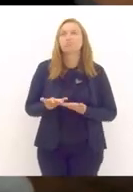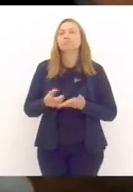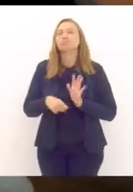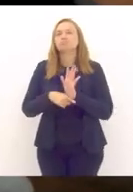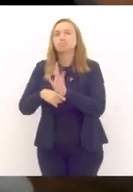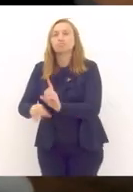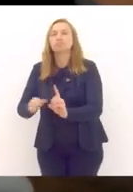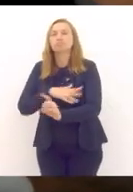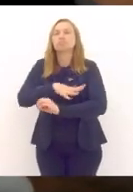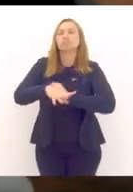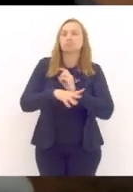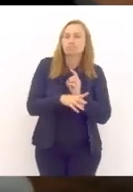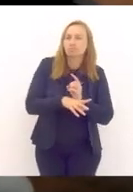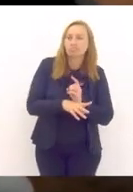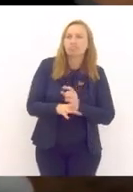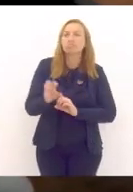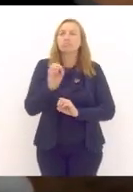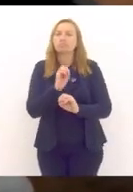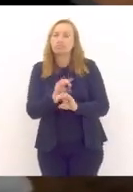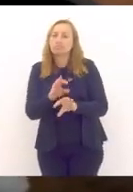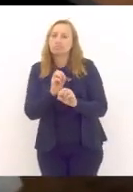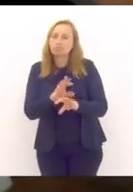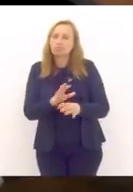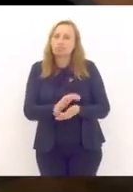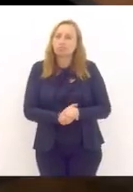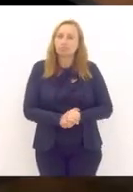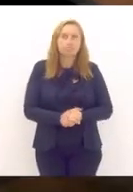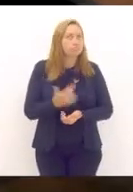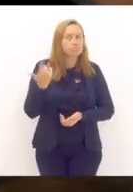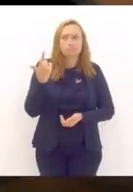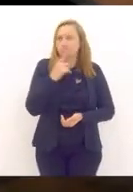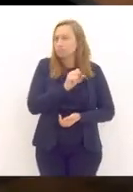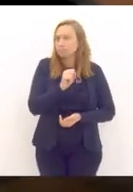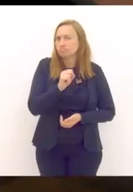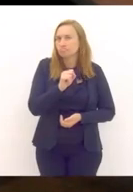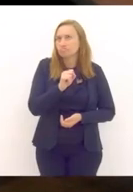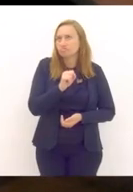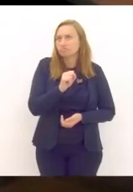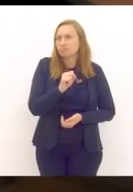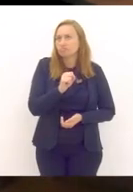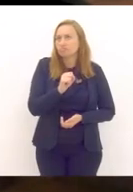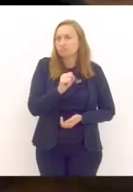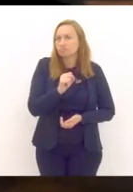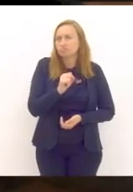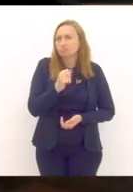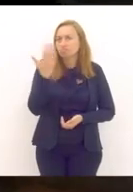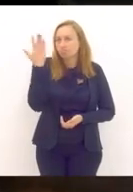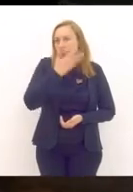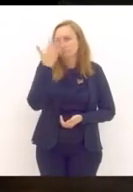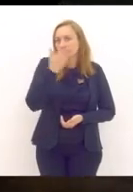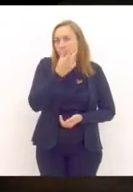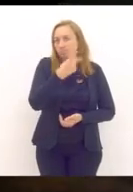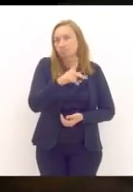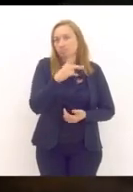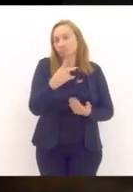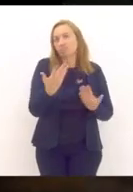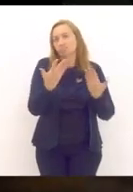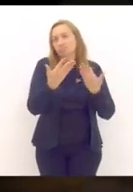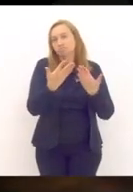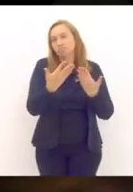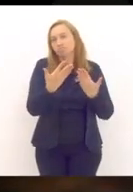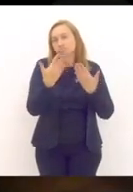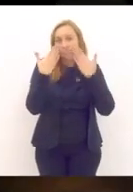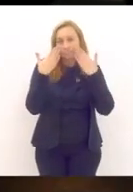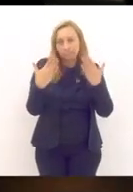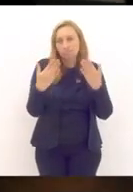assistência social, na educação, nós não conseguimos enxergar isso na sua apresentação. Então, como